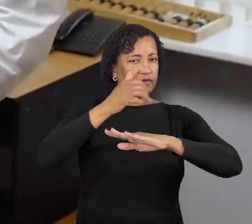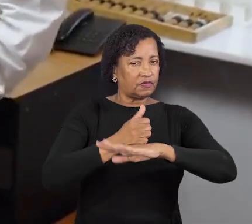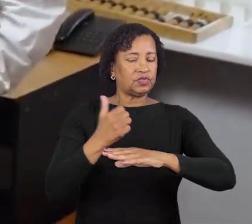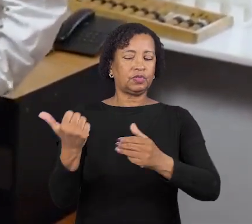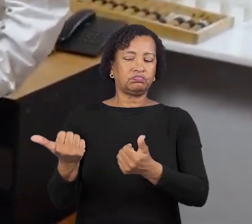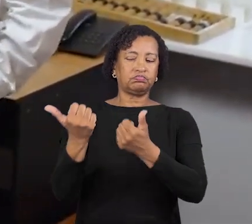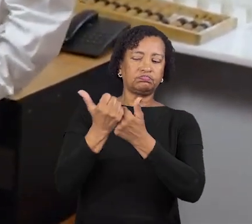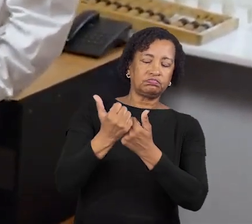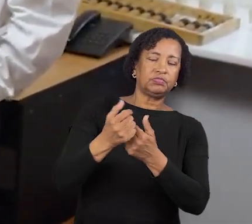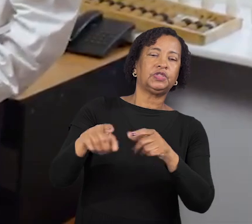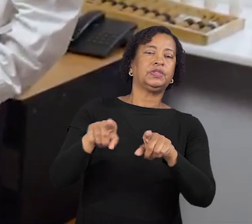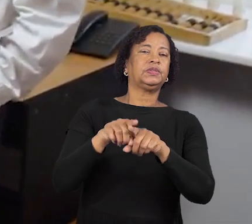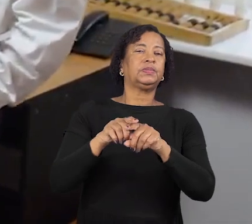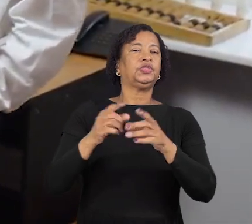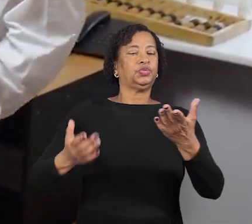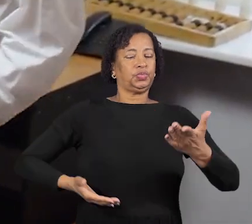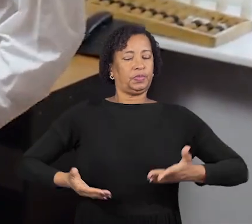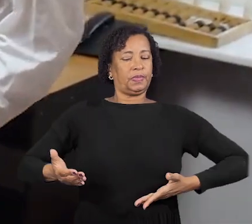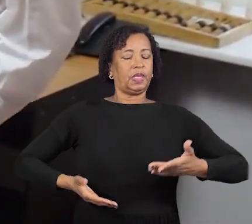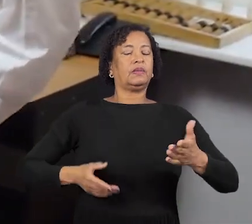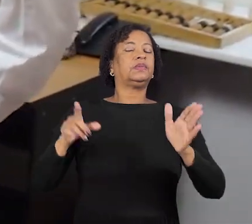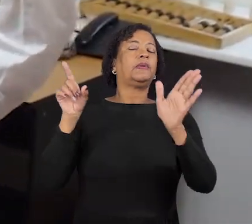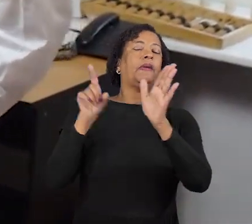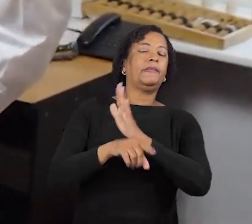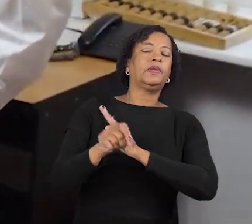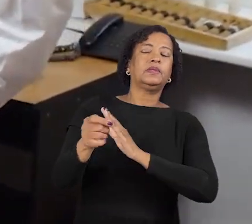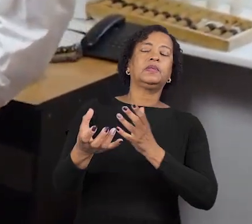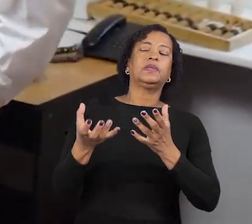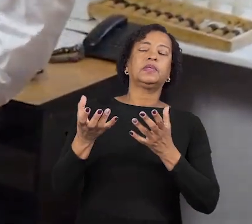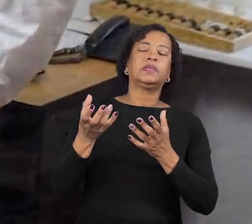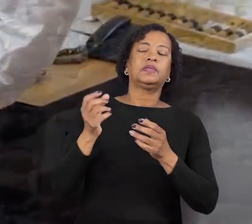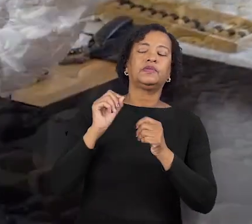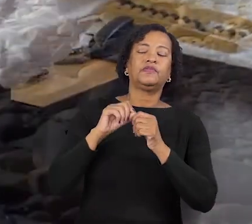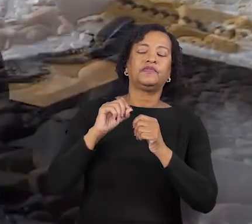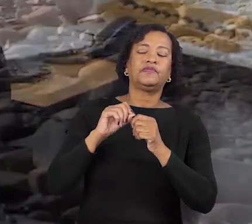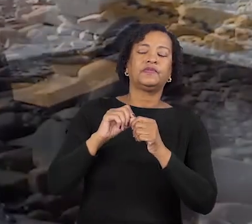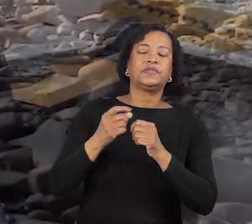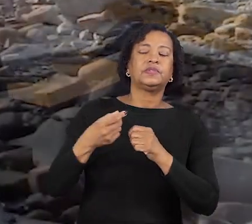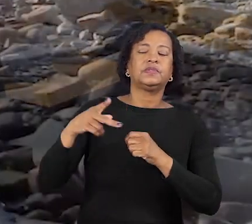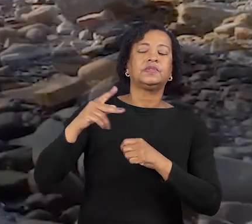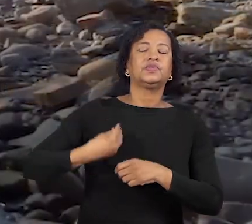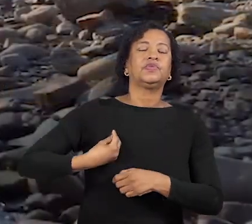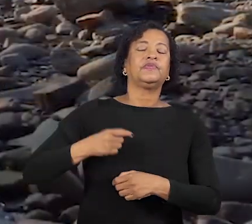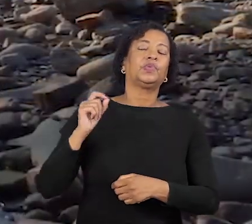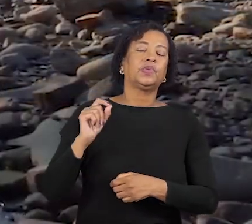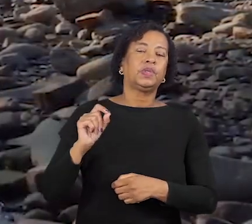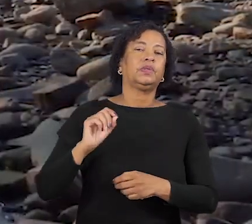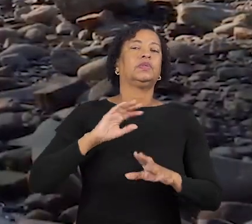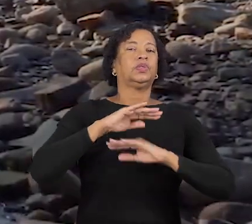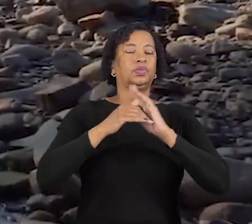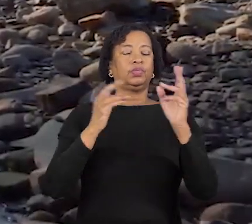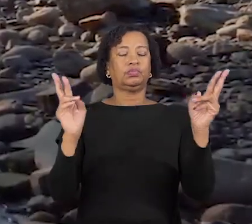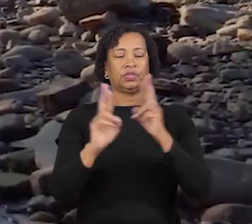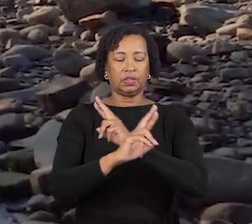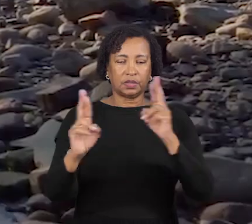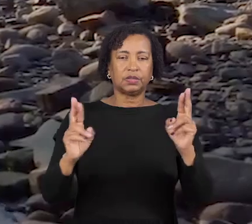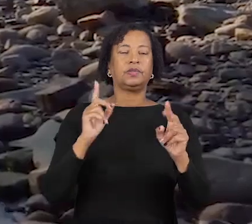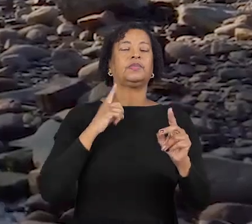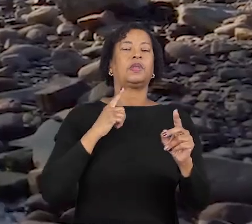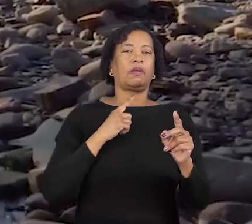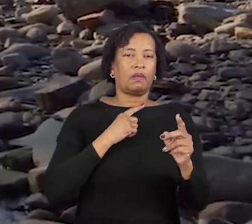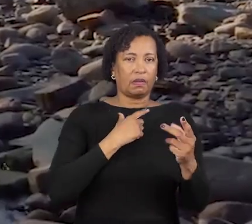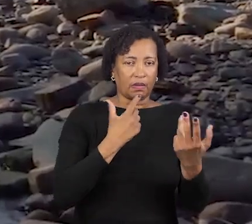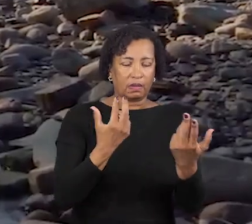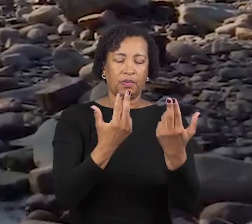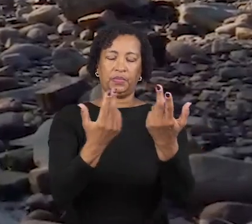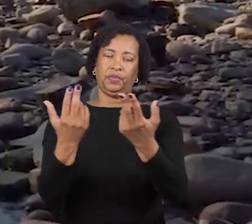coloque-se no lugar de algum empregado e pergunte-se o que essa pessoa gostaria que você fizesse. Todo tipo de relacionamento é uma rua de